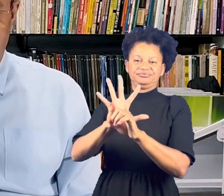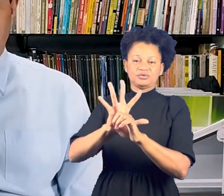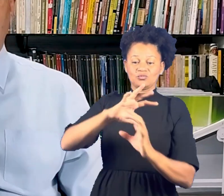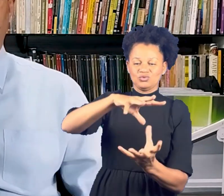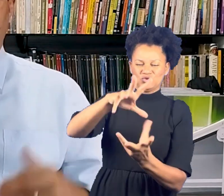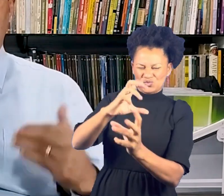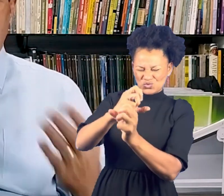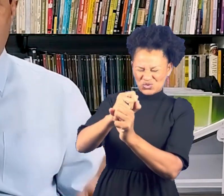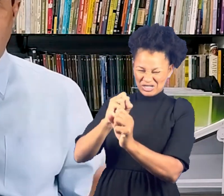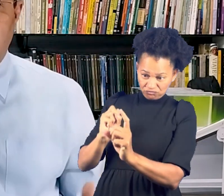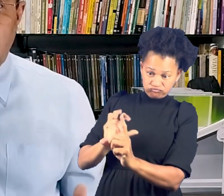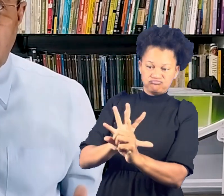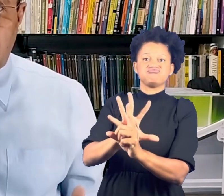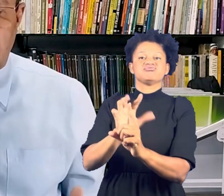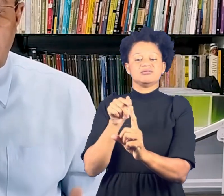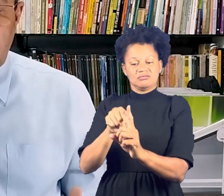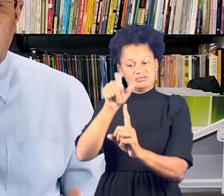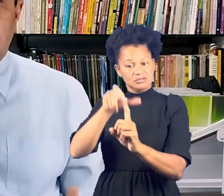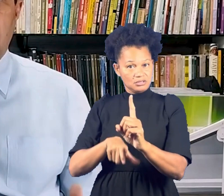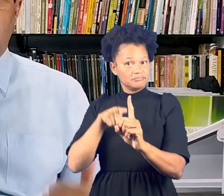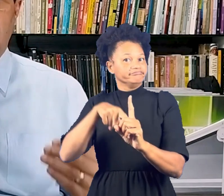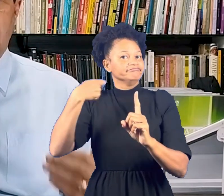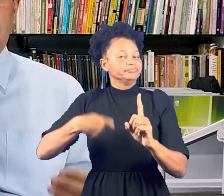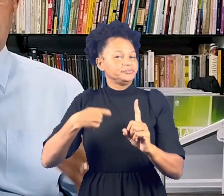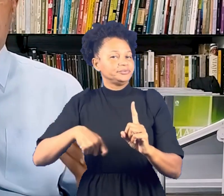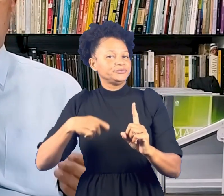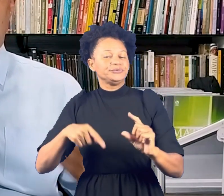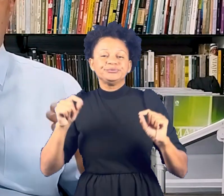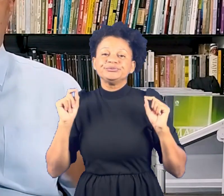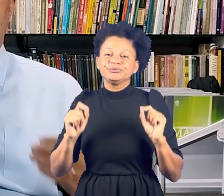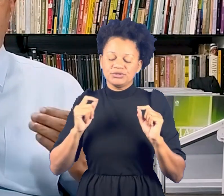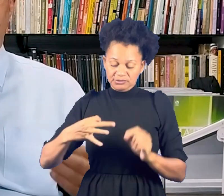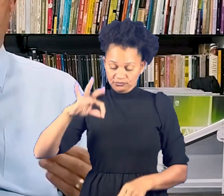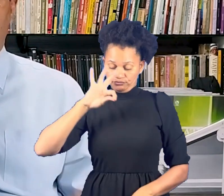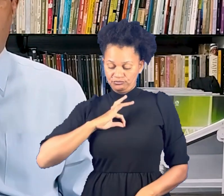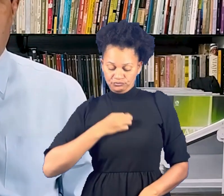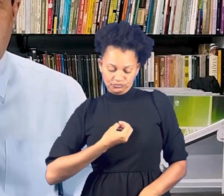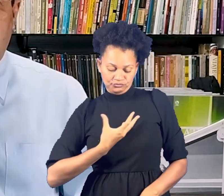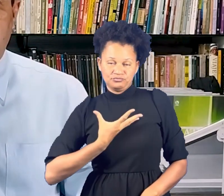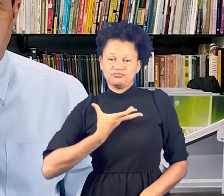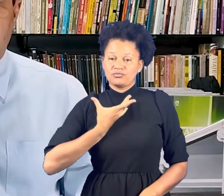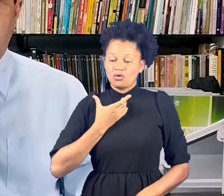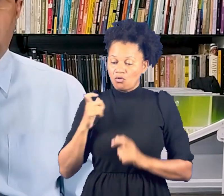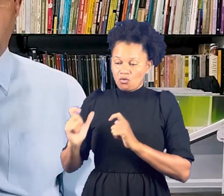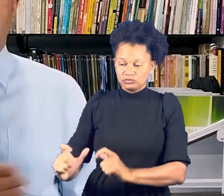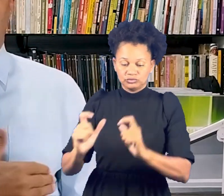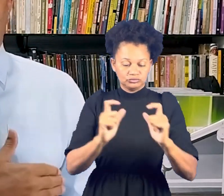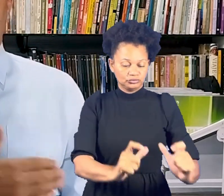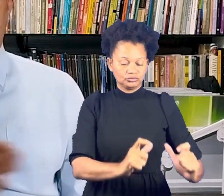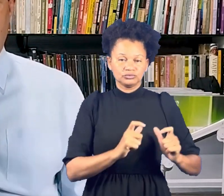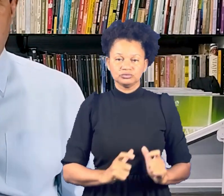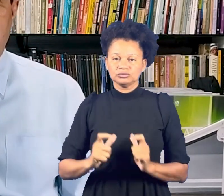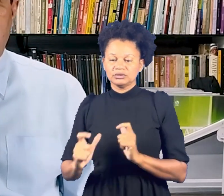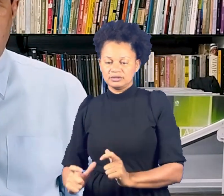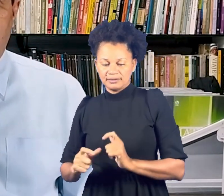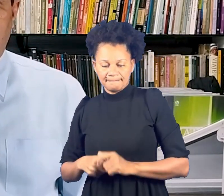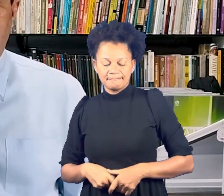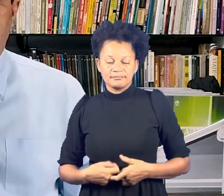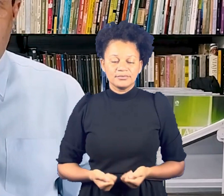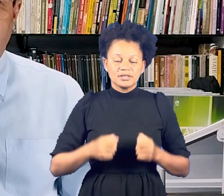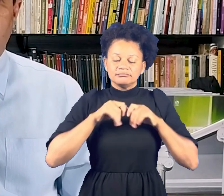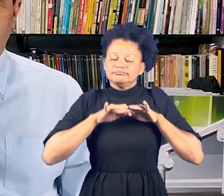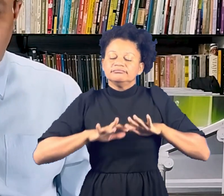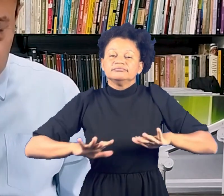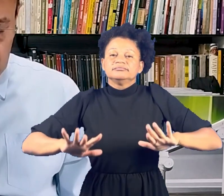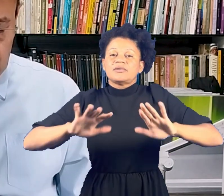né? E este servo de Deus, ele deve necessariamente frutificar e por onde ele passar,